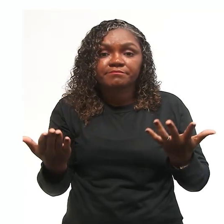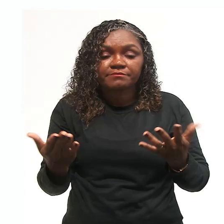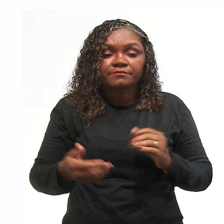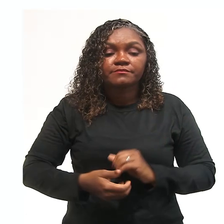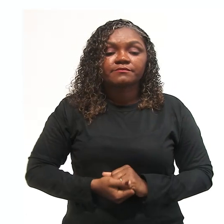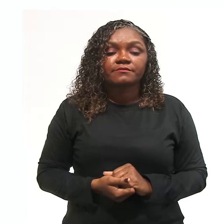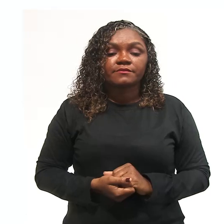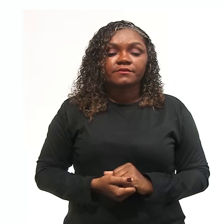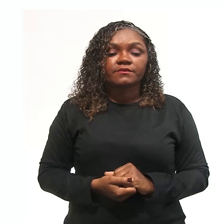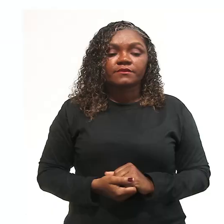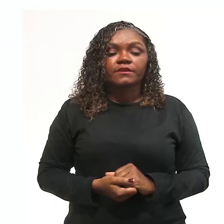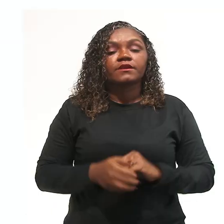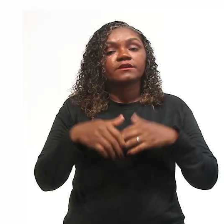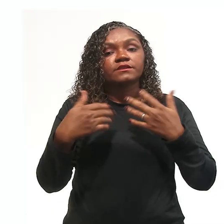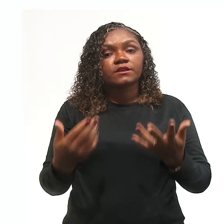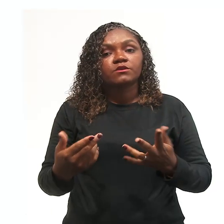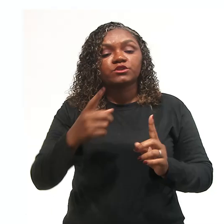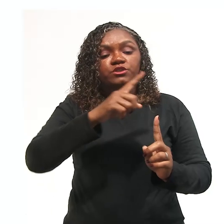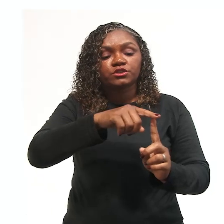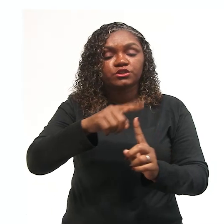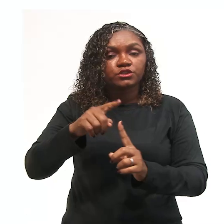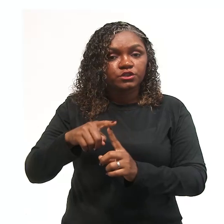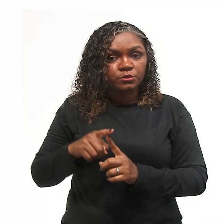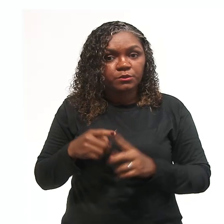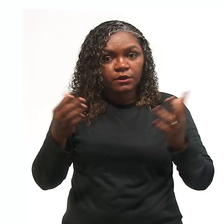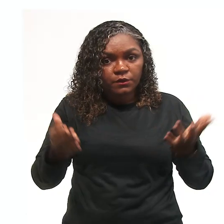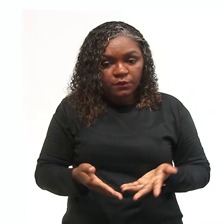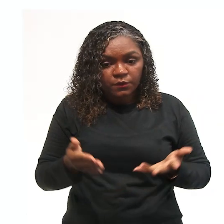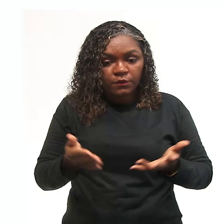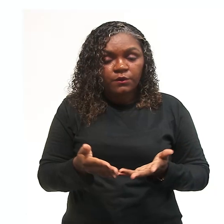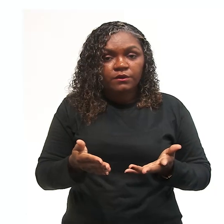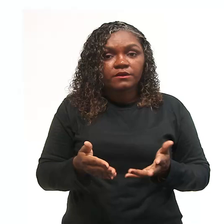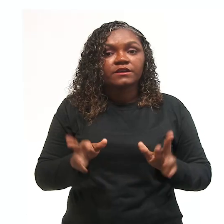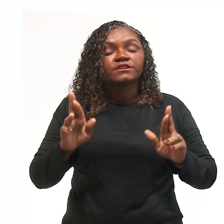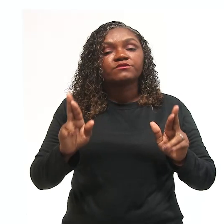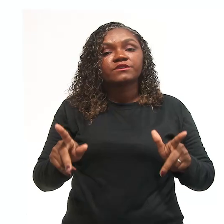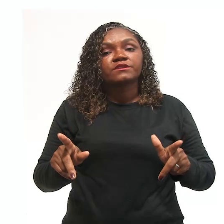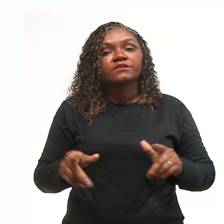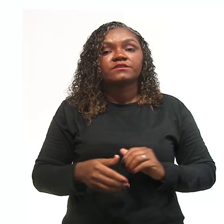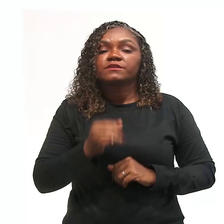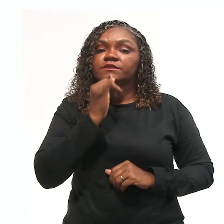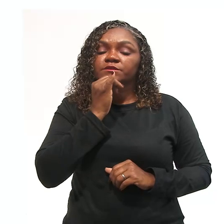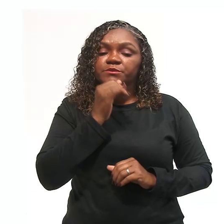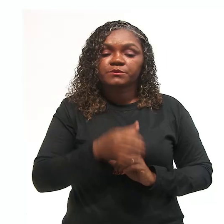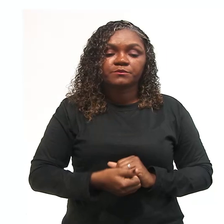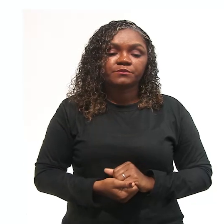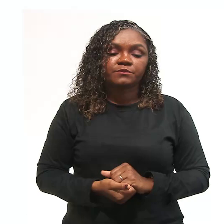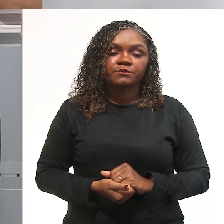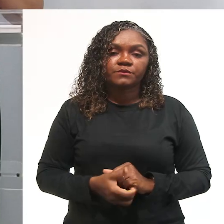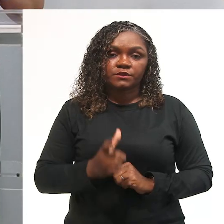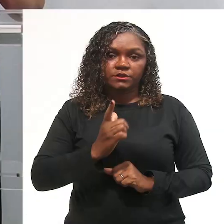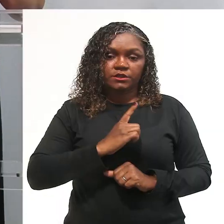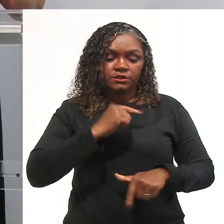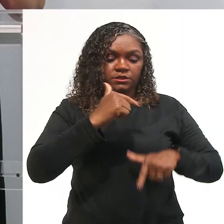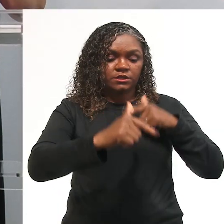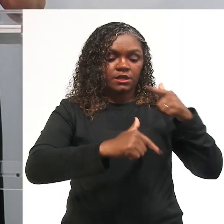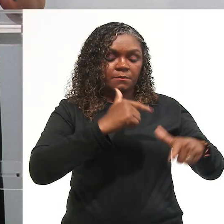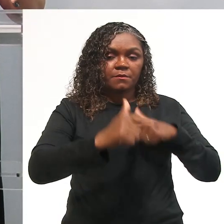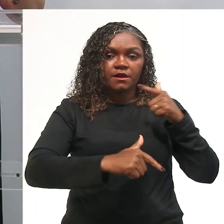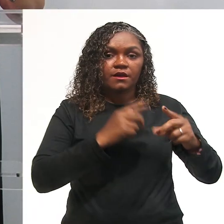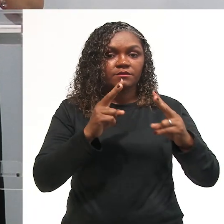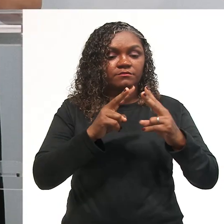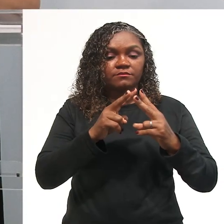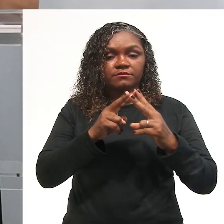os novos formatos de emprego e de trabalho. Hoje em dia existe, por exemplo, o trabalho